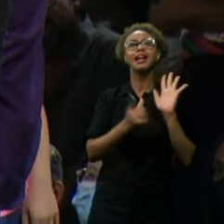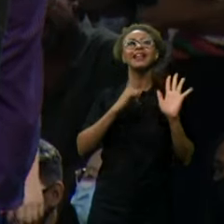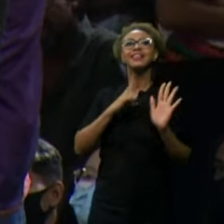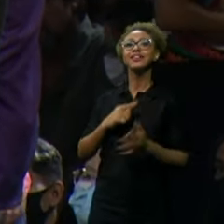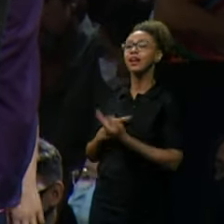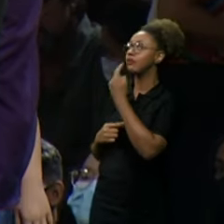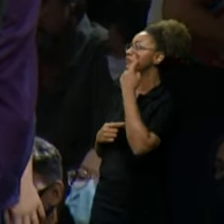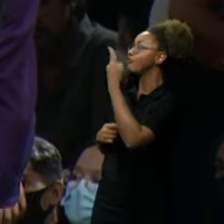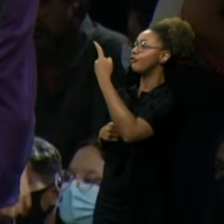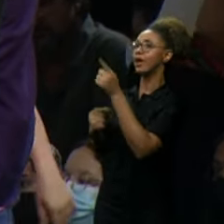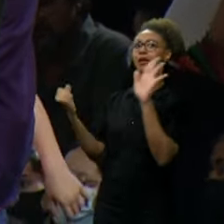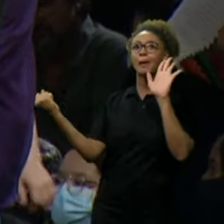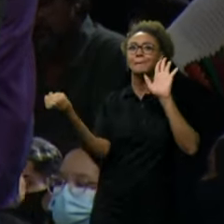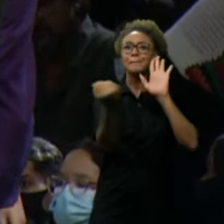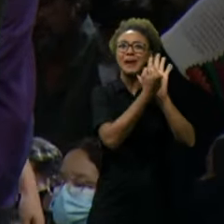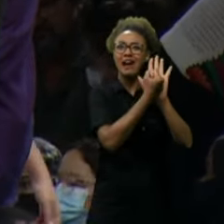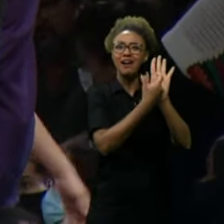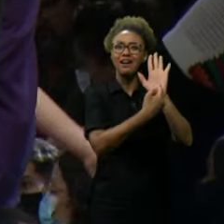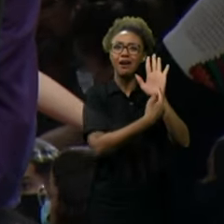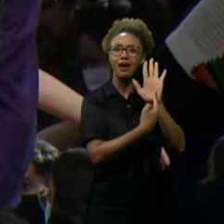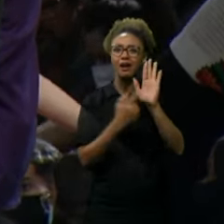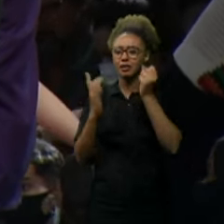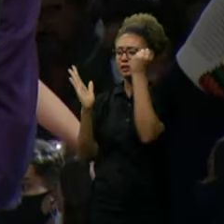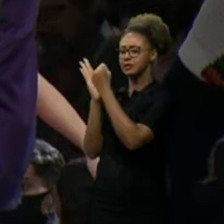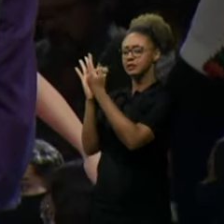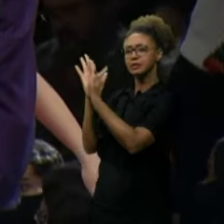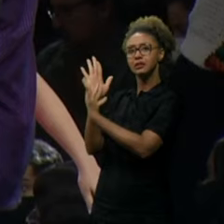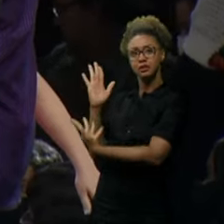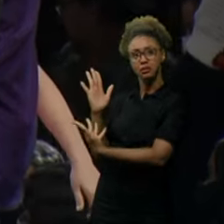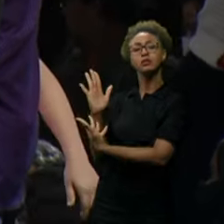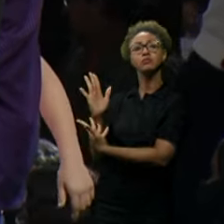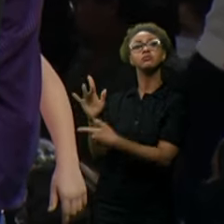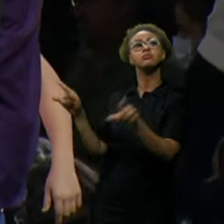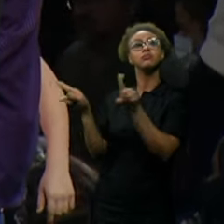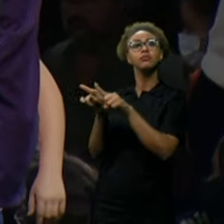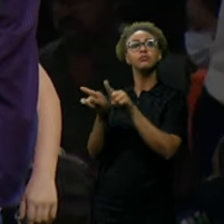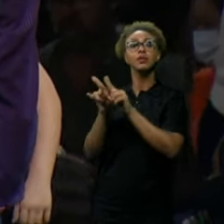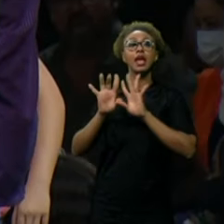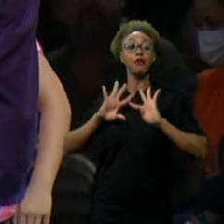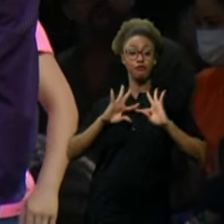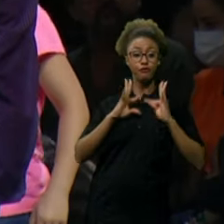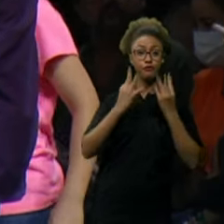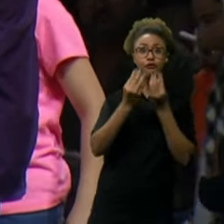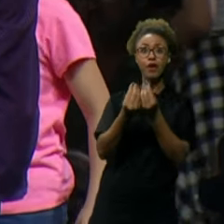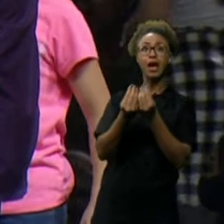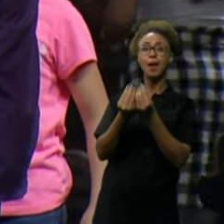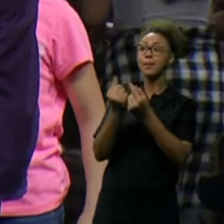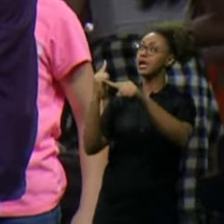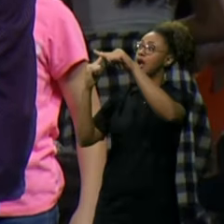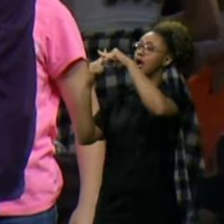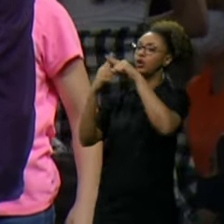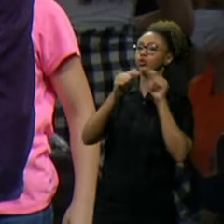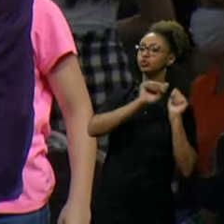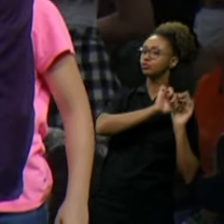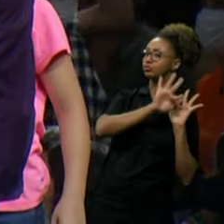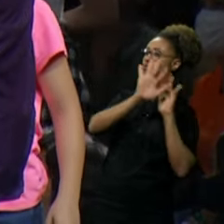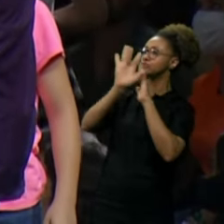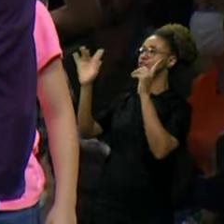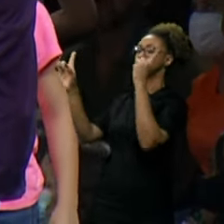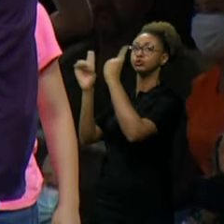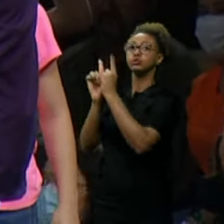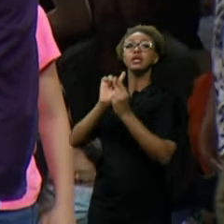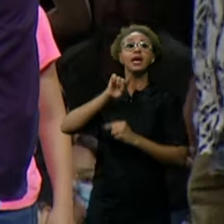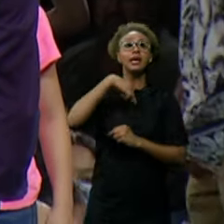pregos representando o sangue a família no entrando no princípio da cruz depois do casamento